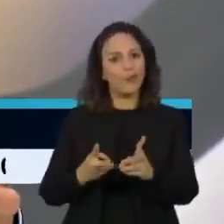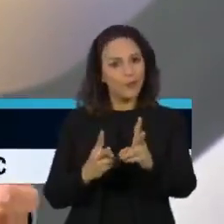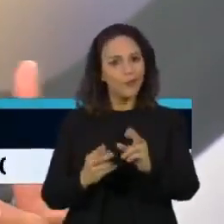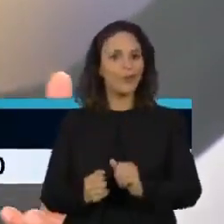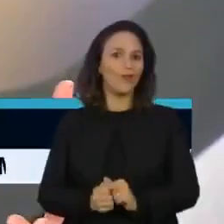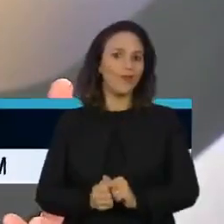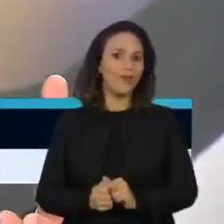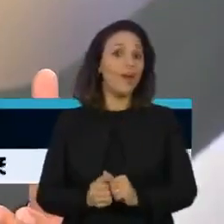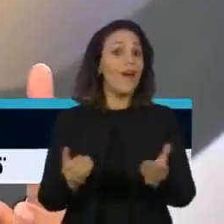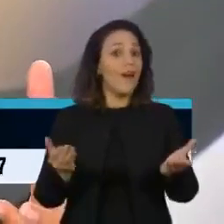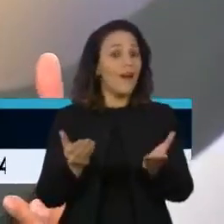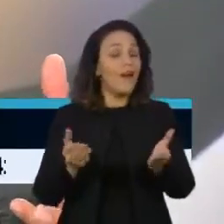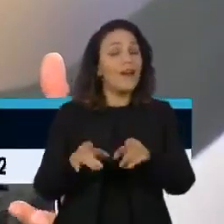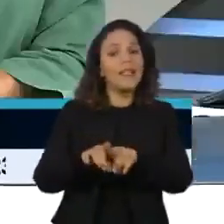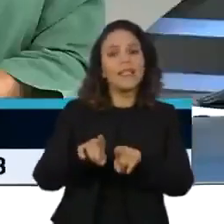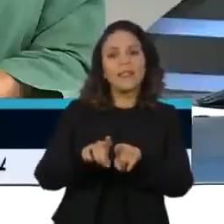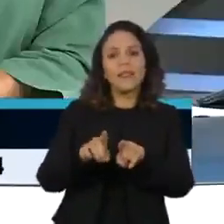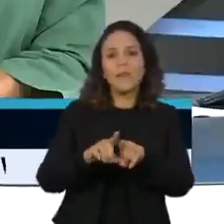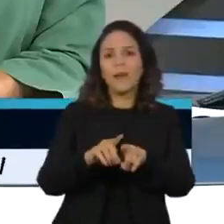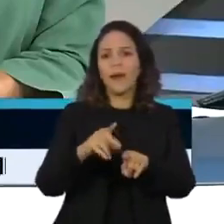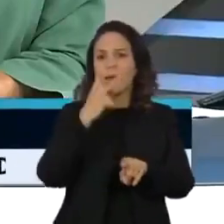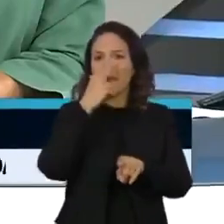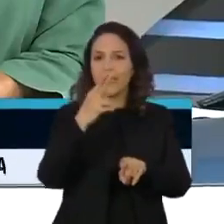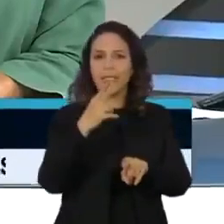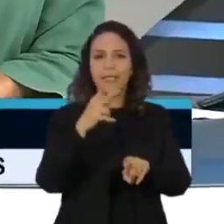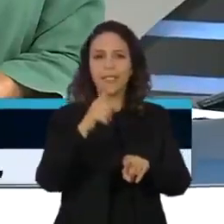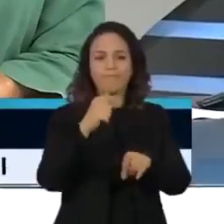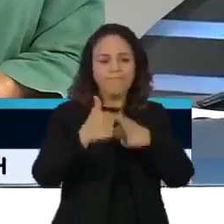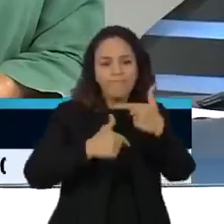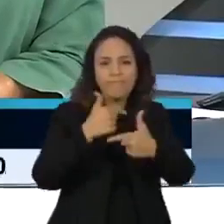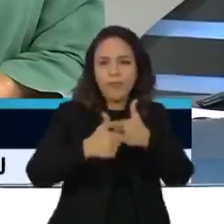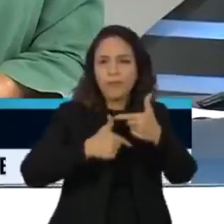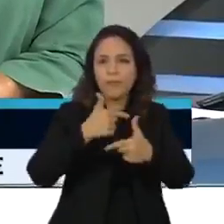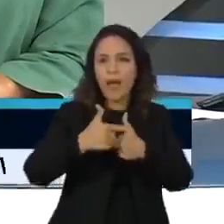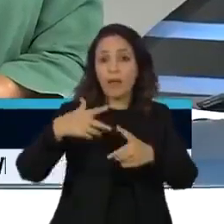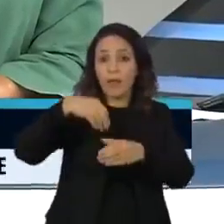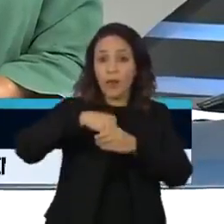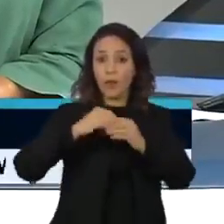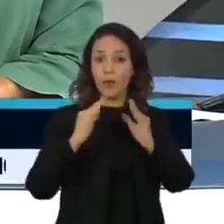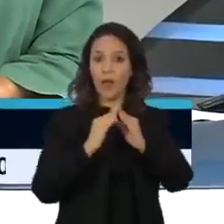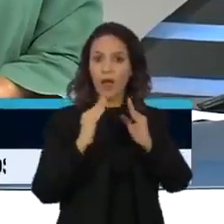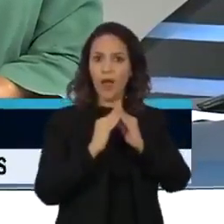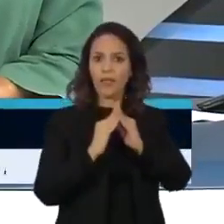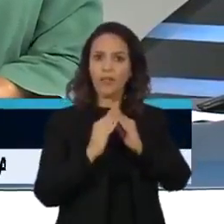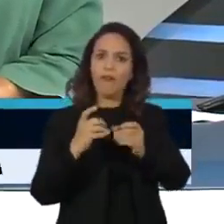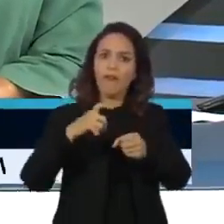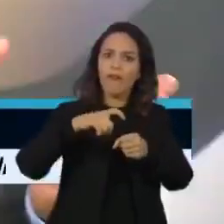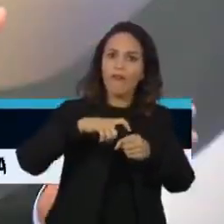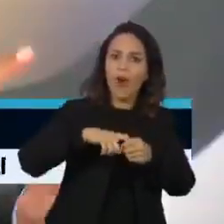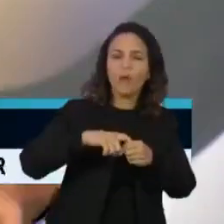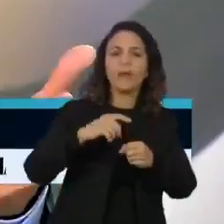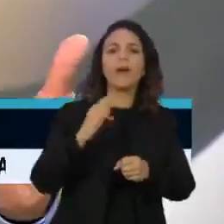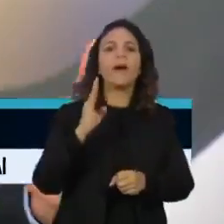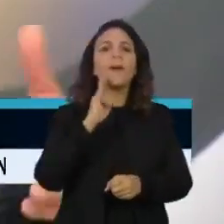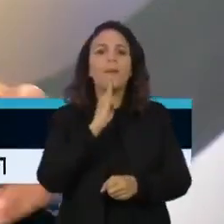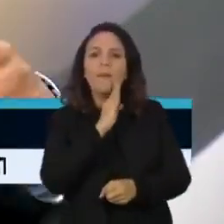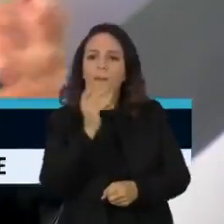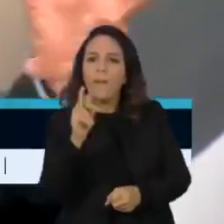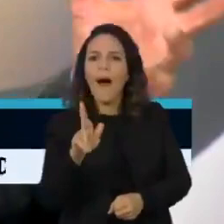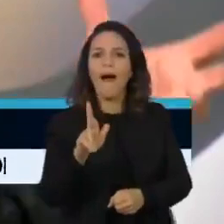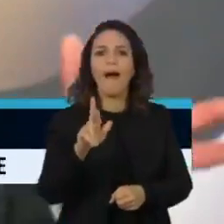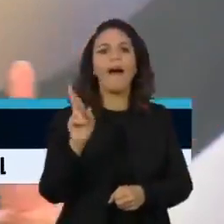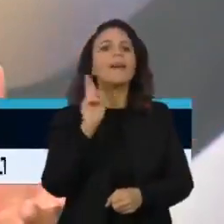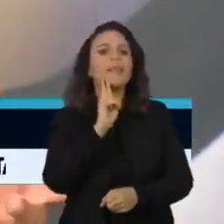ter agora tá passando do serviço dentro das coisas dentro de casa voltando a barra restaurante